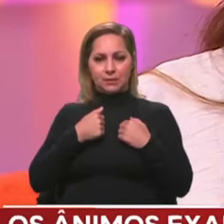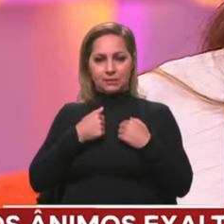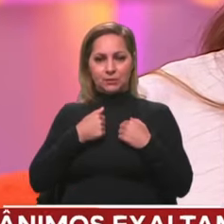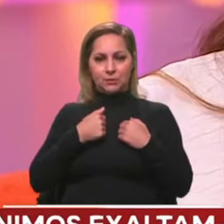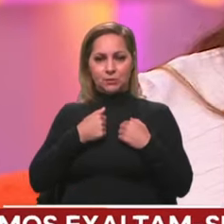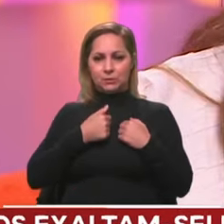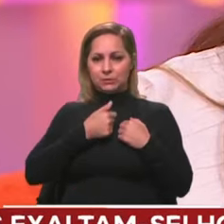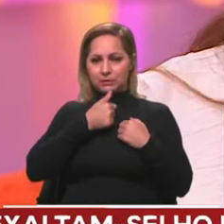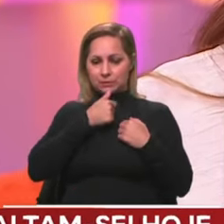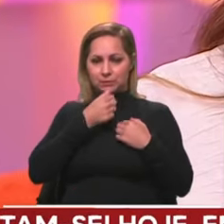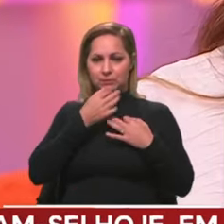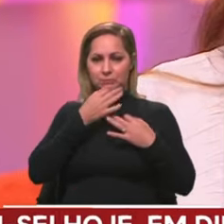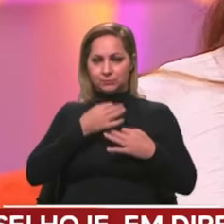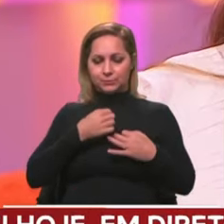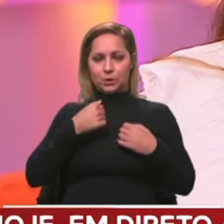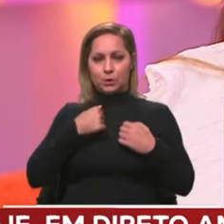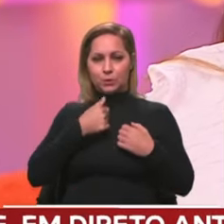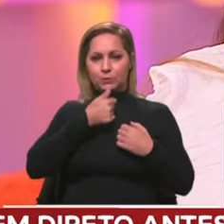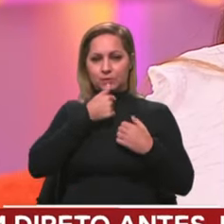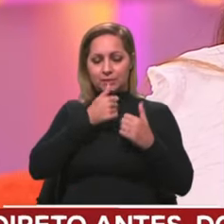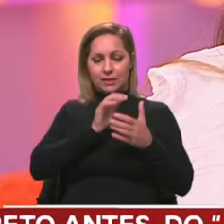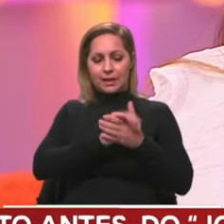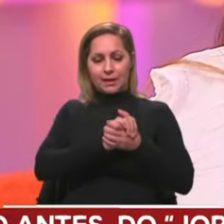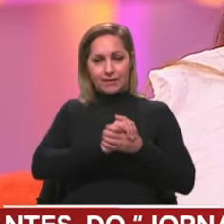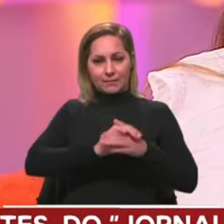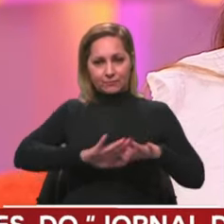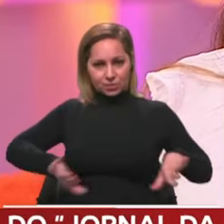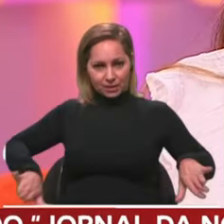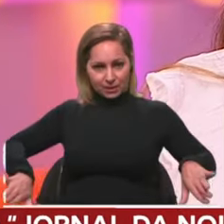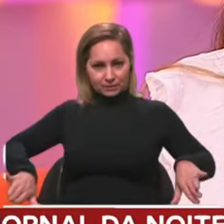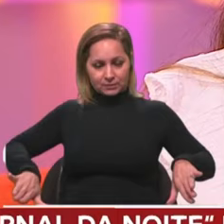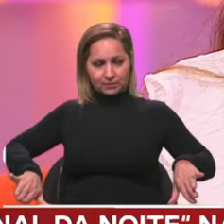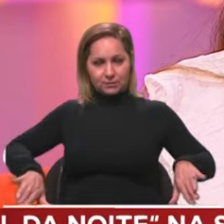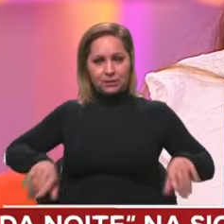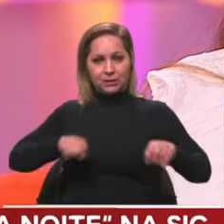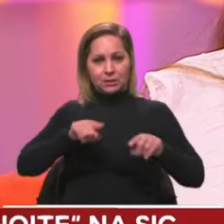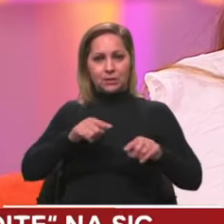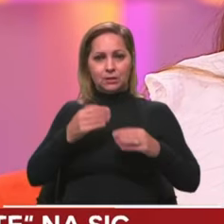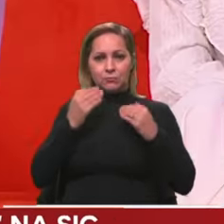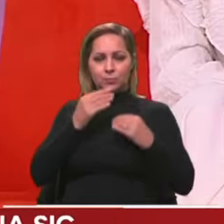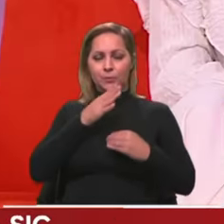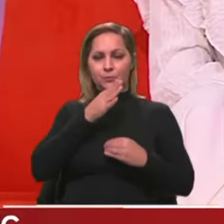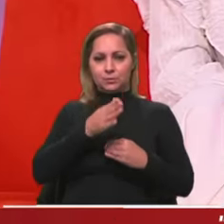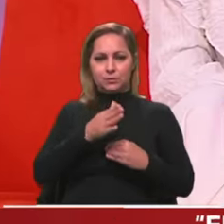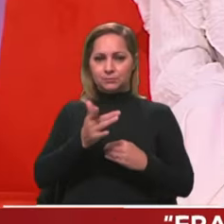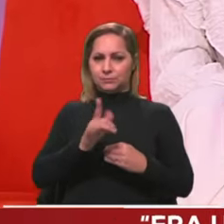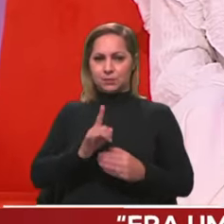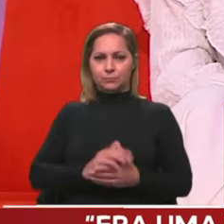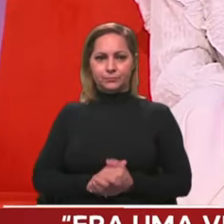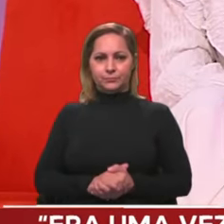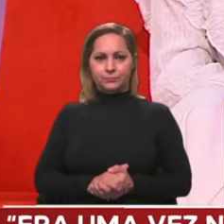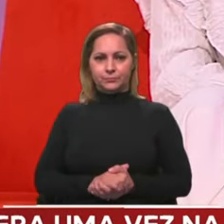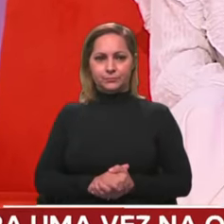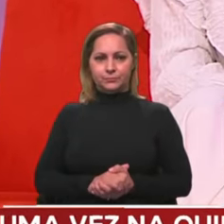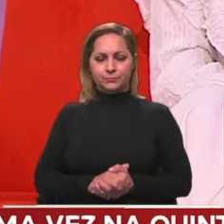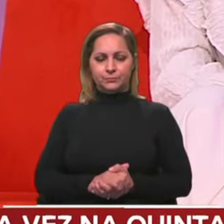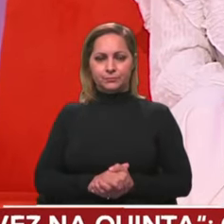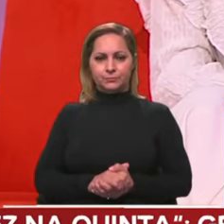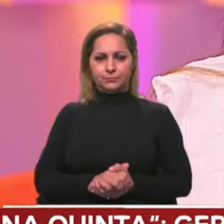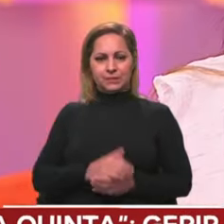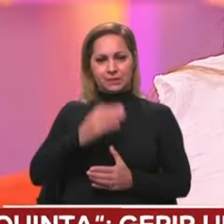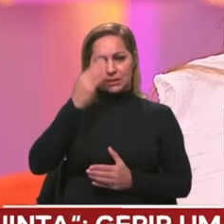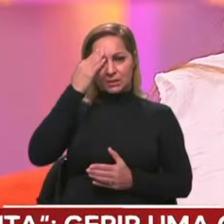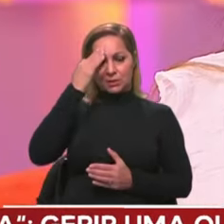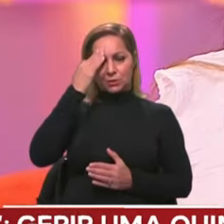posição não é que foi afastar-me porque o o outro informou o André do que ia fazer ou não não achou que